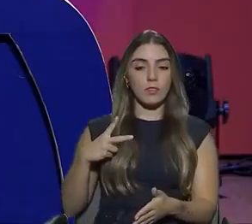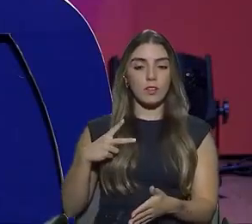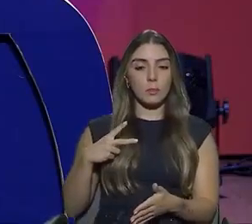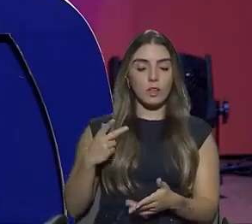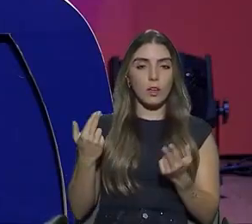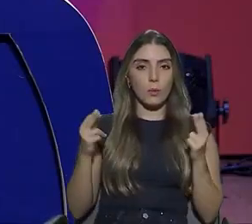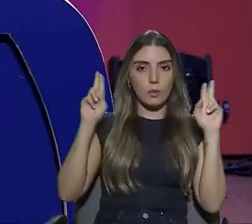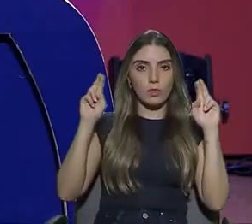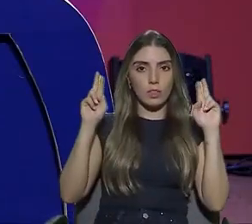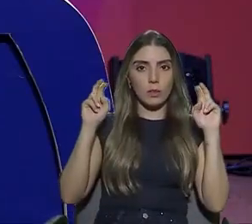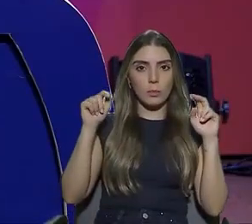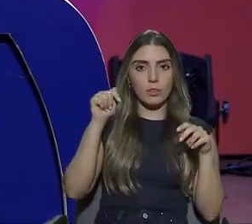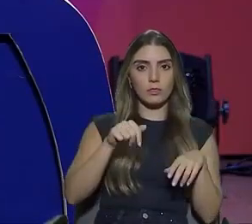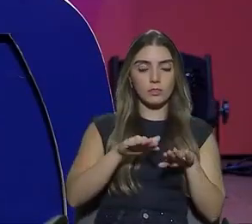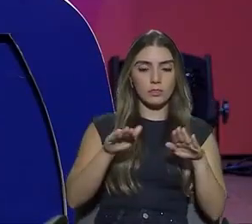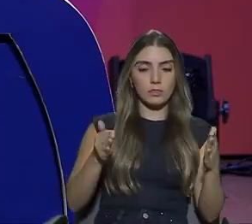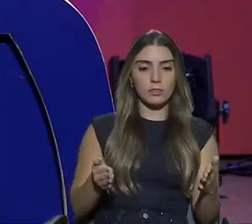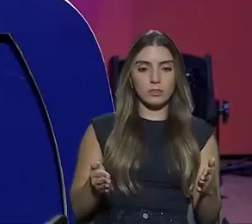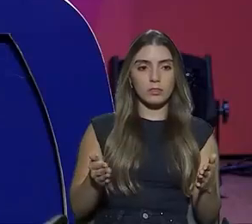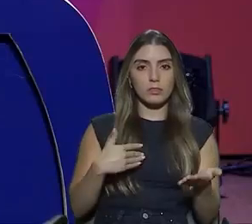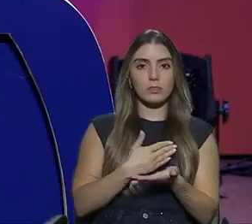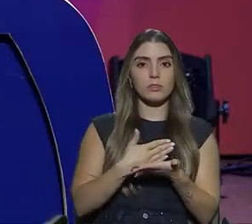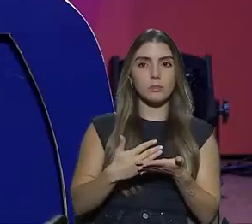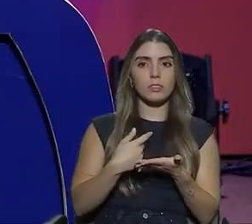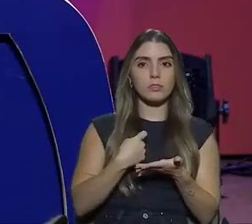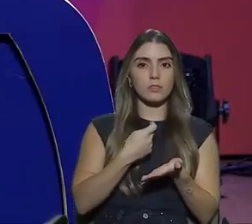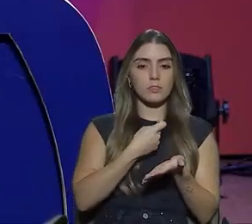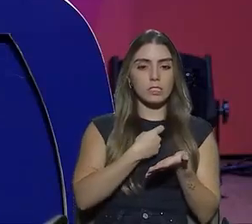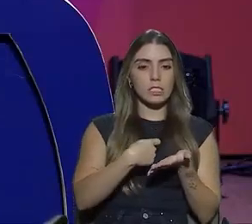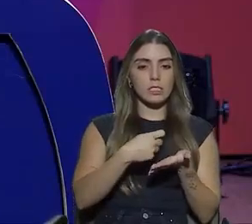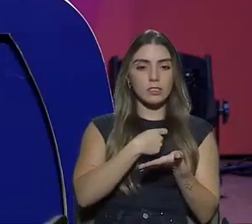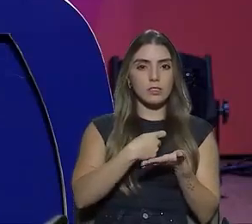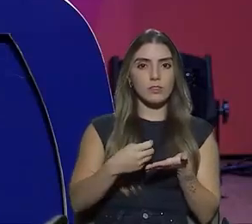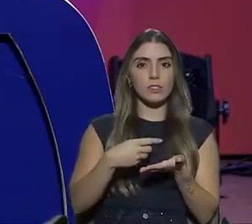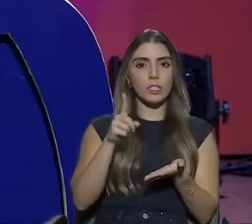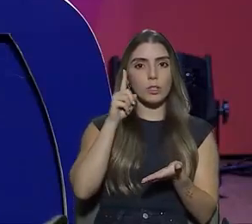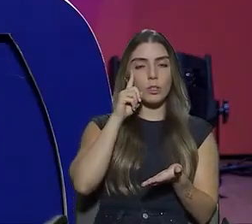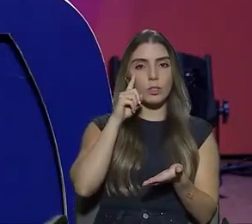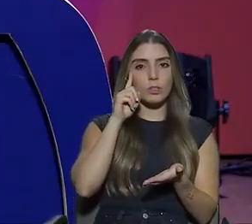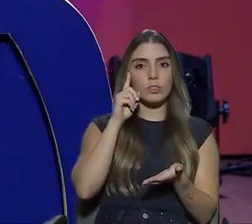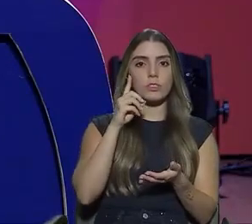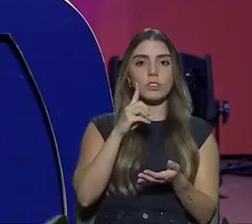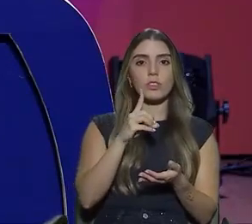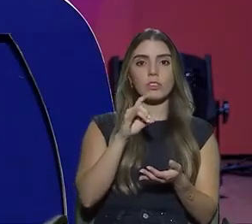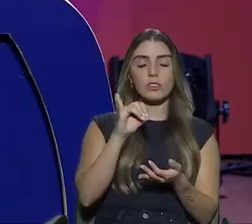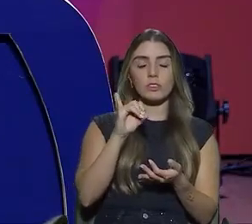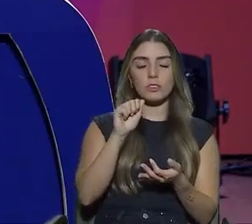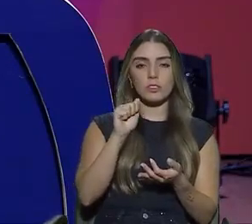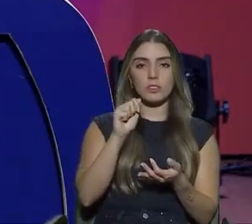começa comigo escrevendo diários, né? Então, os diários, desde que eu